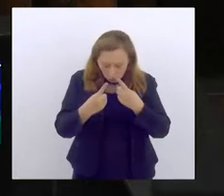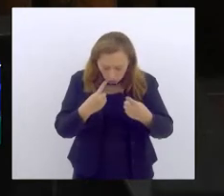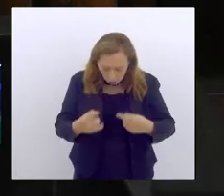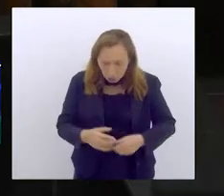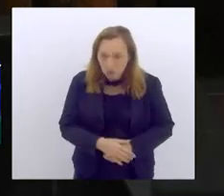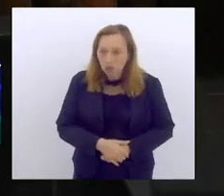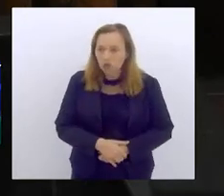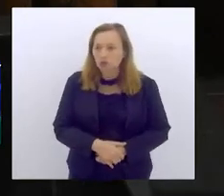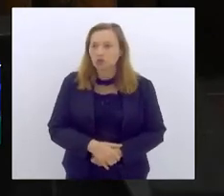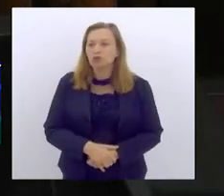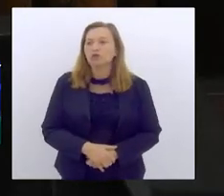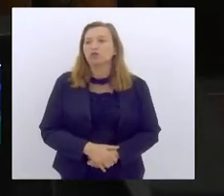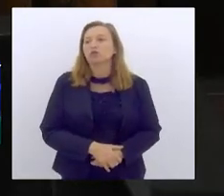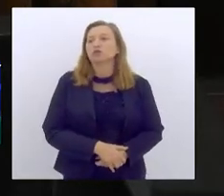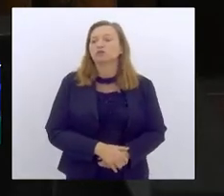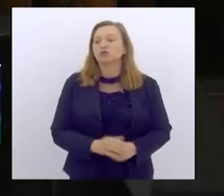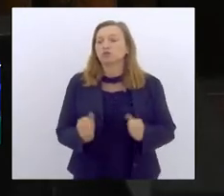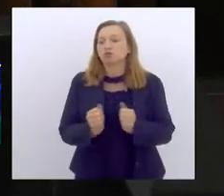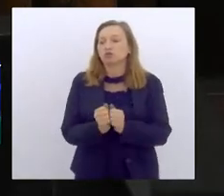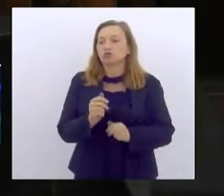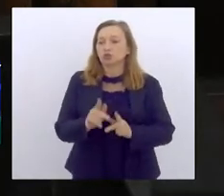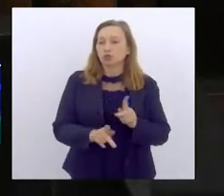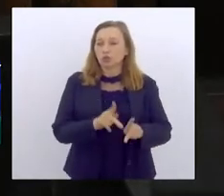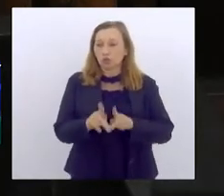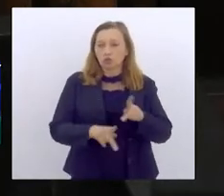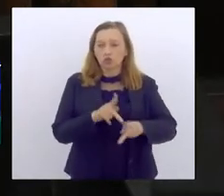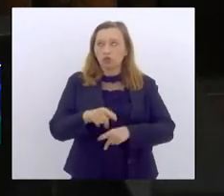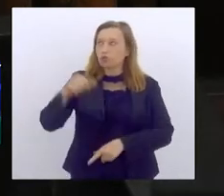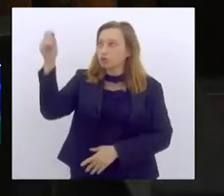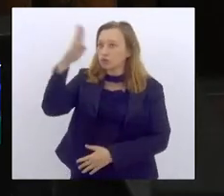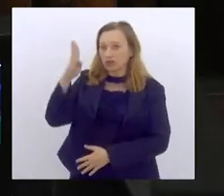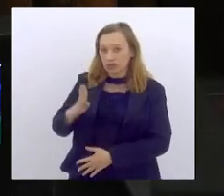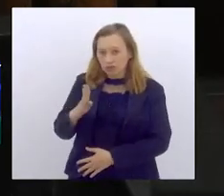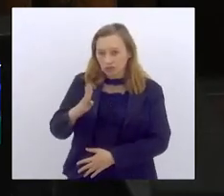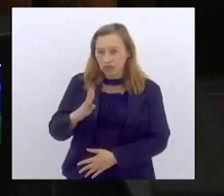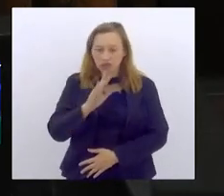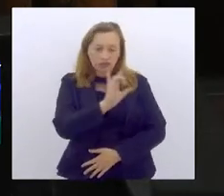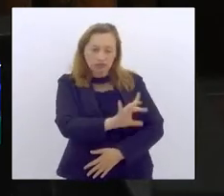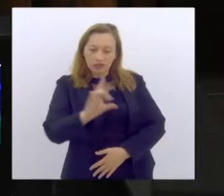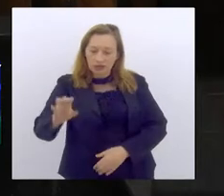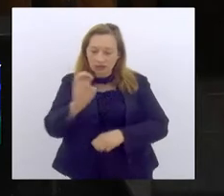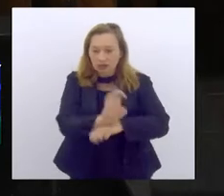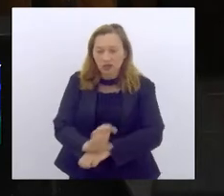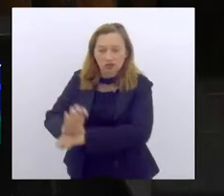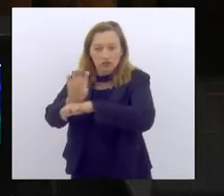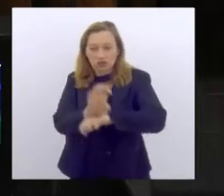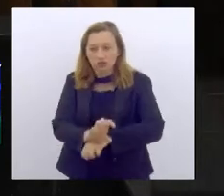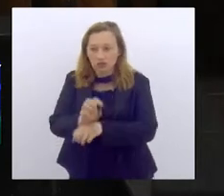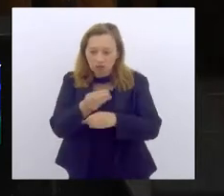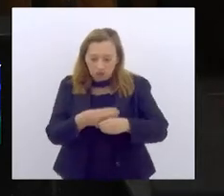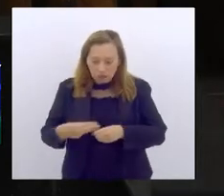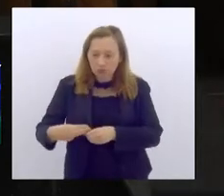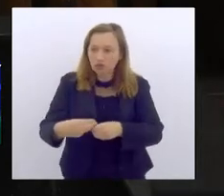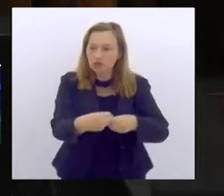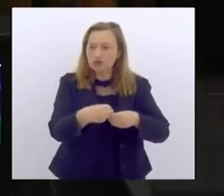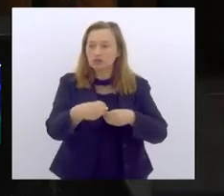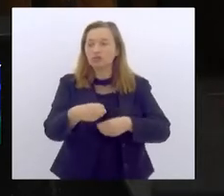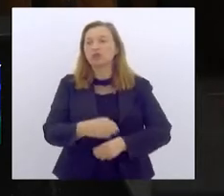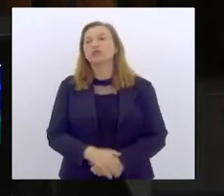com a nossa população brasileira e de cada estado de cada município